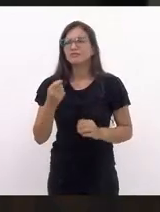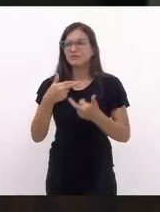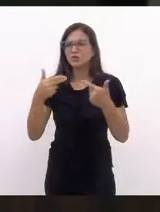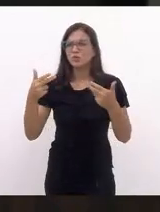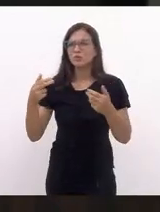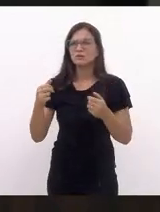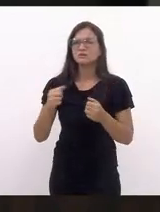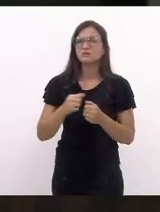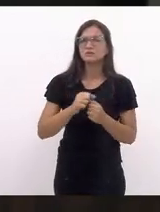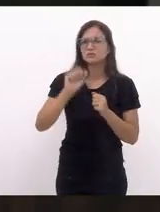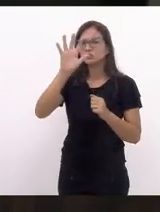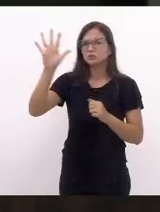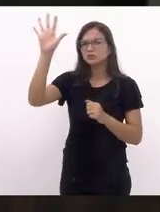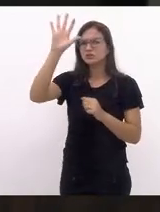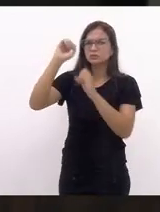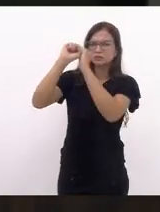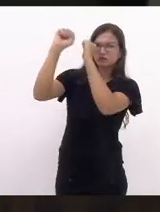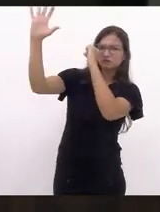de 51